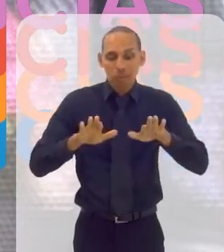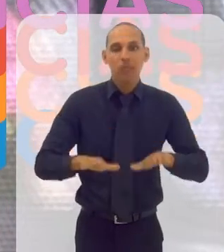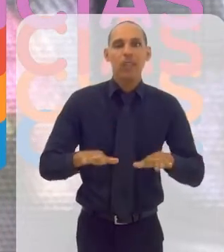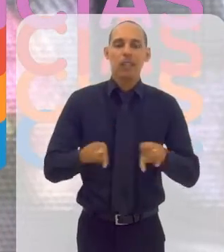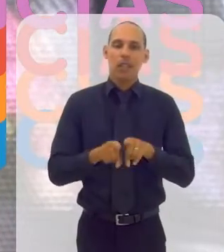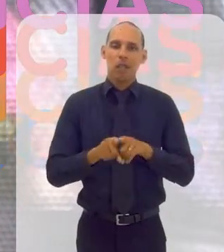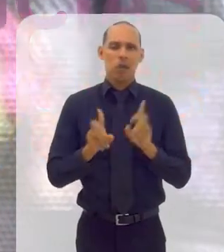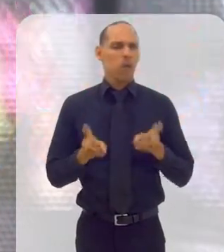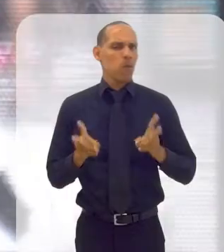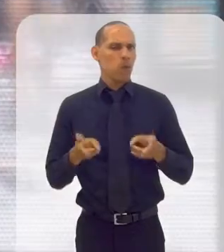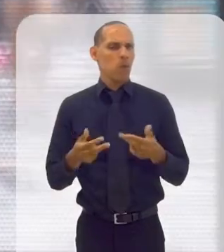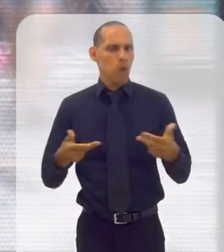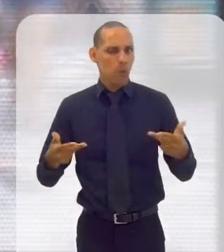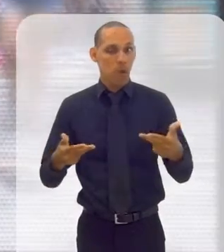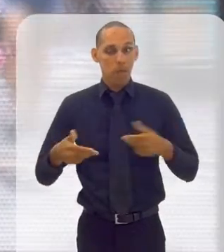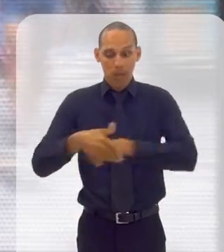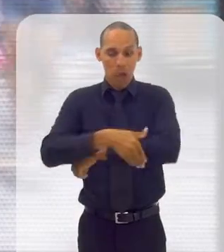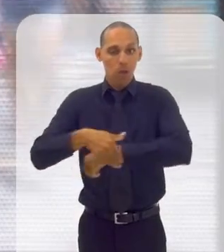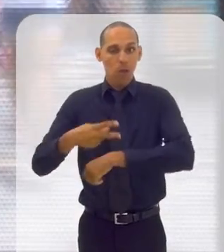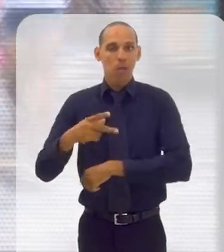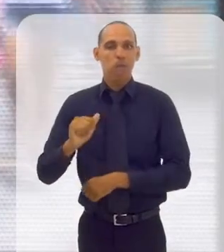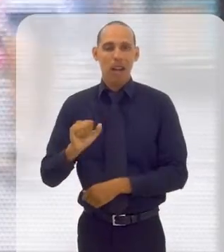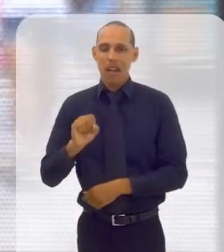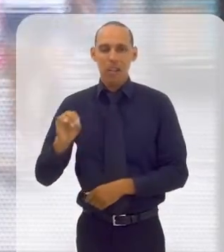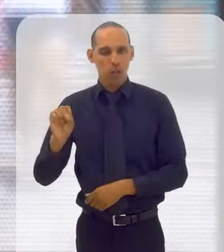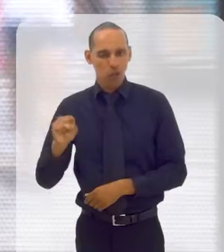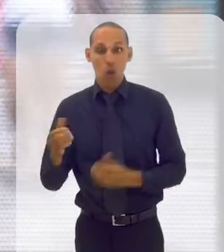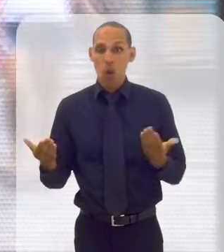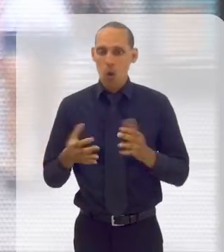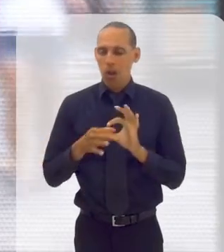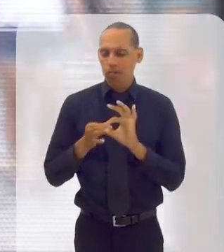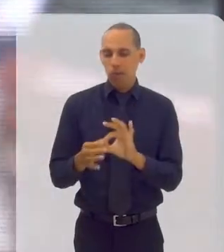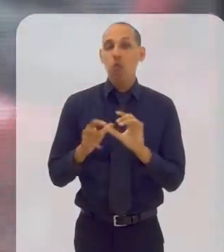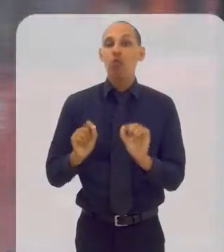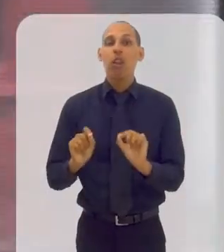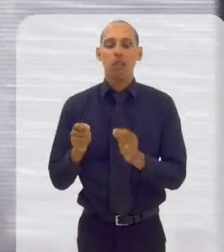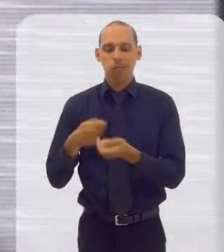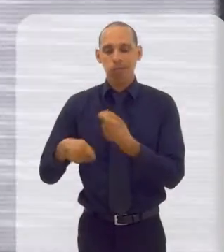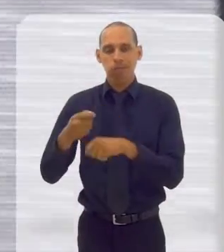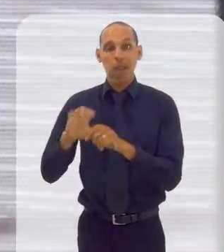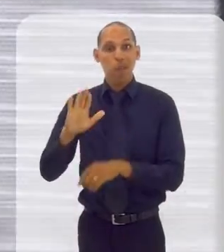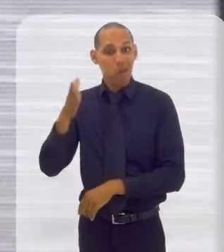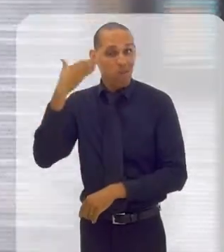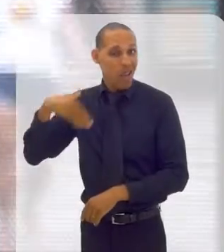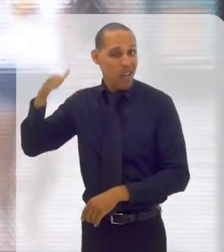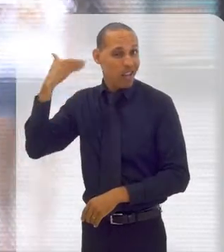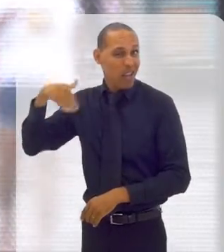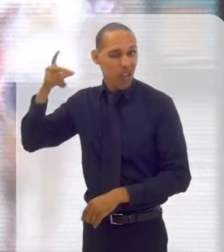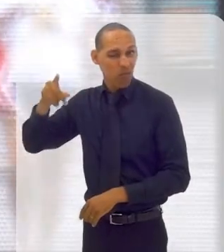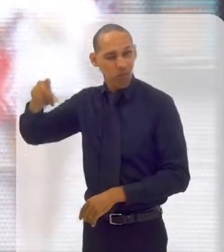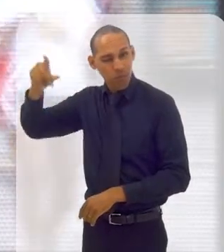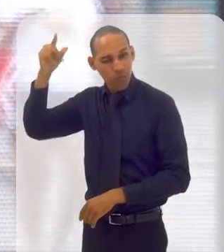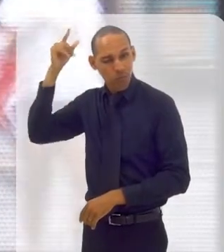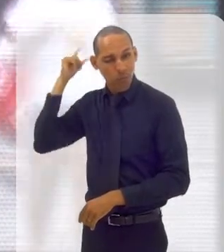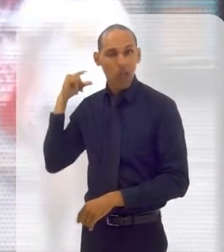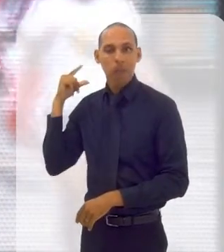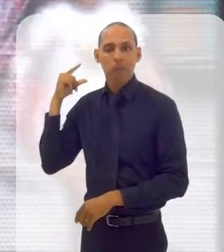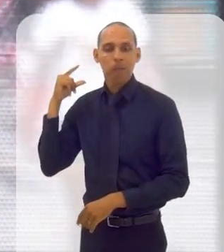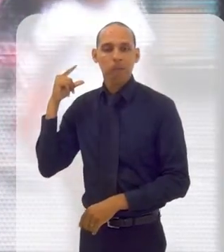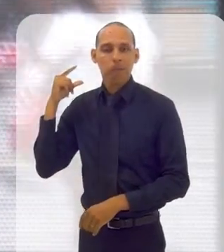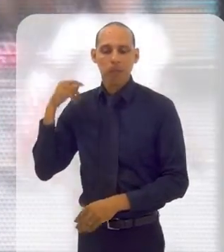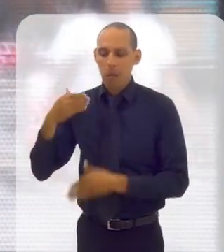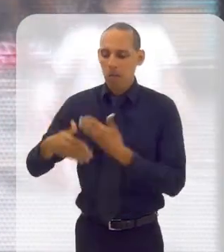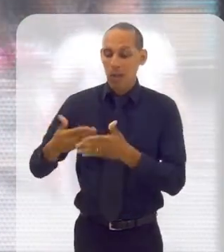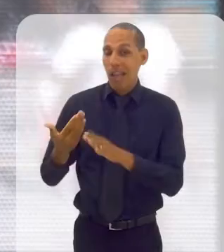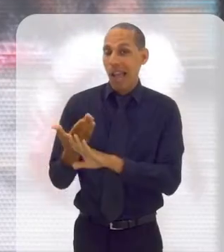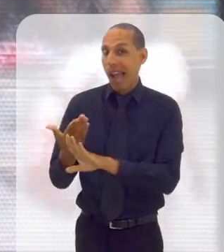as permanências. Onde é a Avenida Passos, hoje é um lugar muito ligado ao comércio, antes de tudo isso,